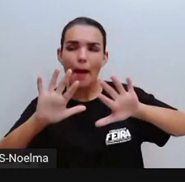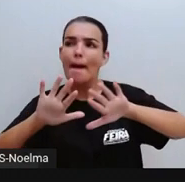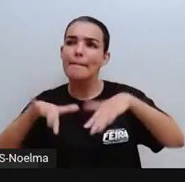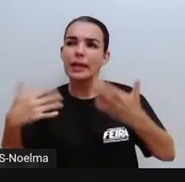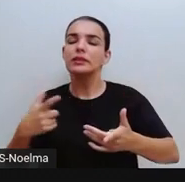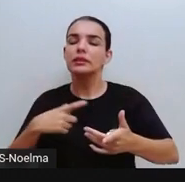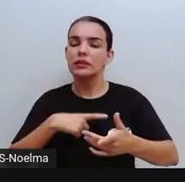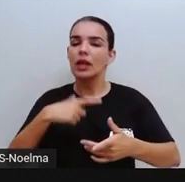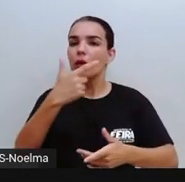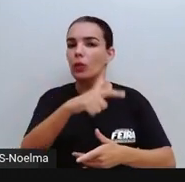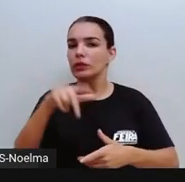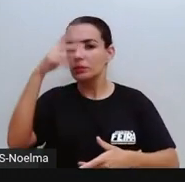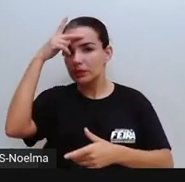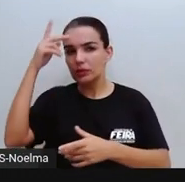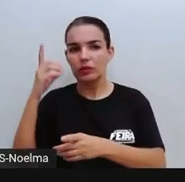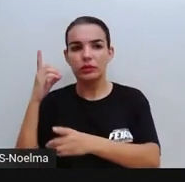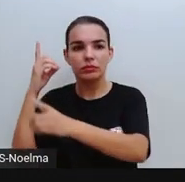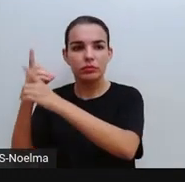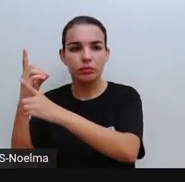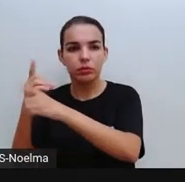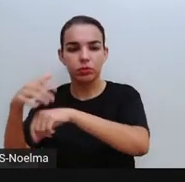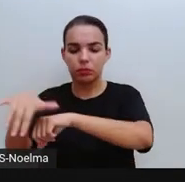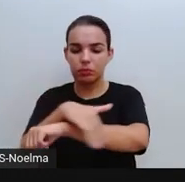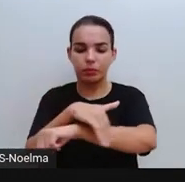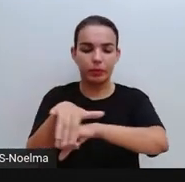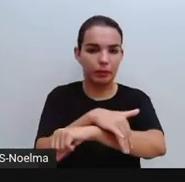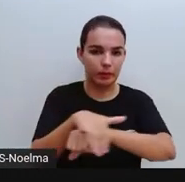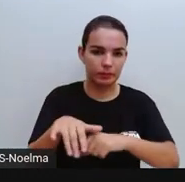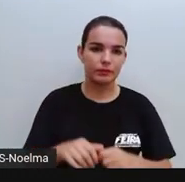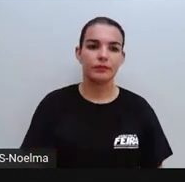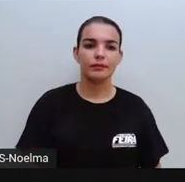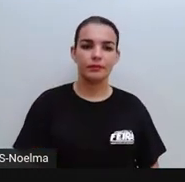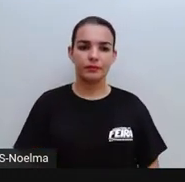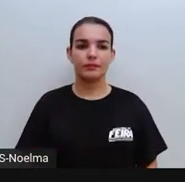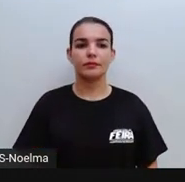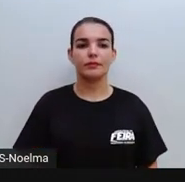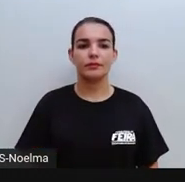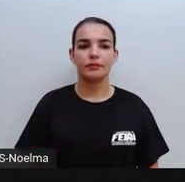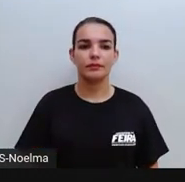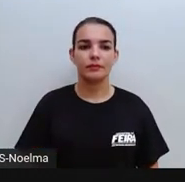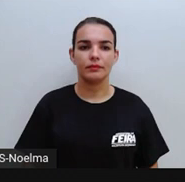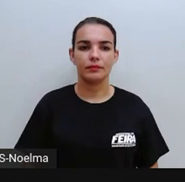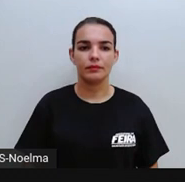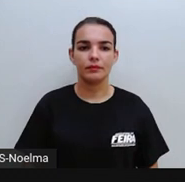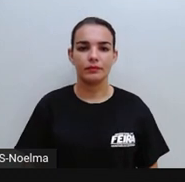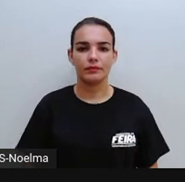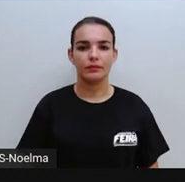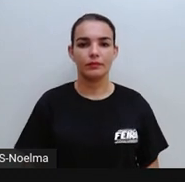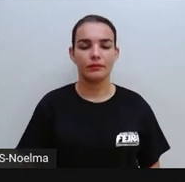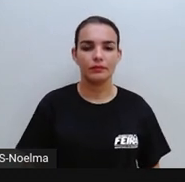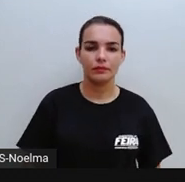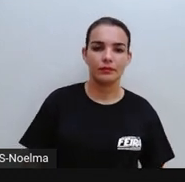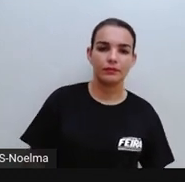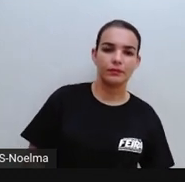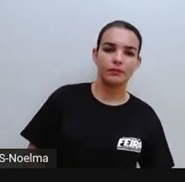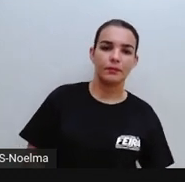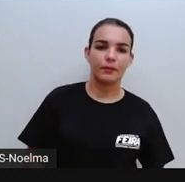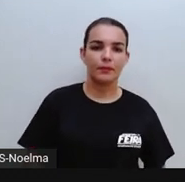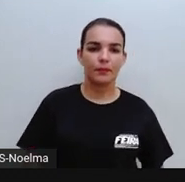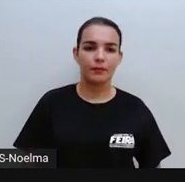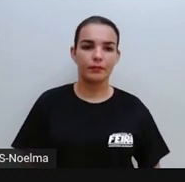notícia o que foi que aconteceu foi como foi com quem se envolveu Aqui Nesse fato e passar para a gente tá